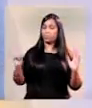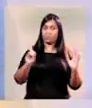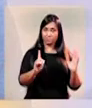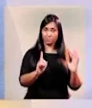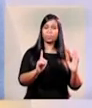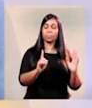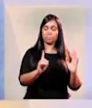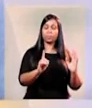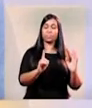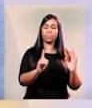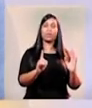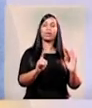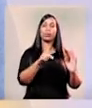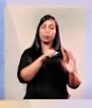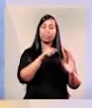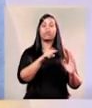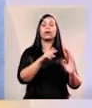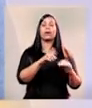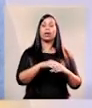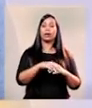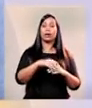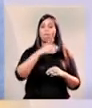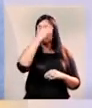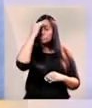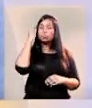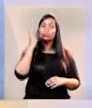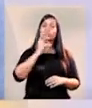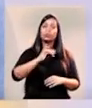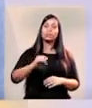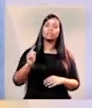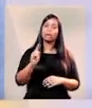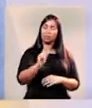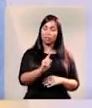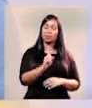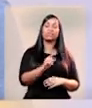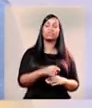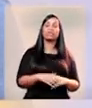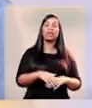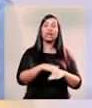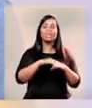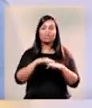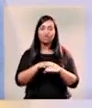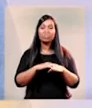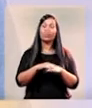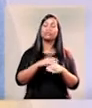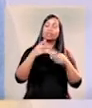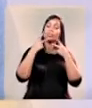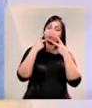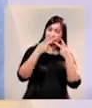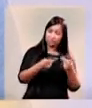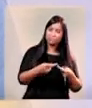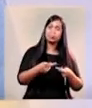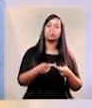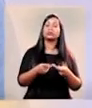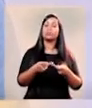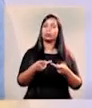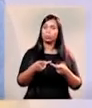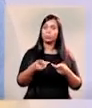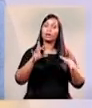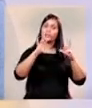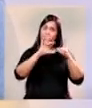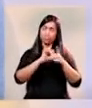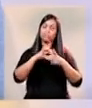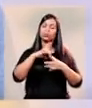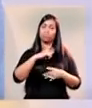sede. Então, a família vai na sede e as motoristas buscam a criança e leva para a sede. E faz essa visita para